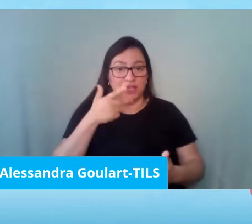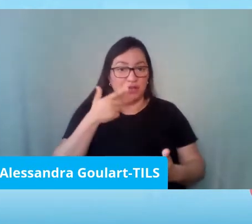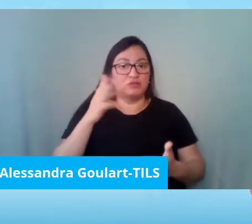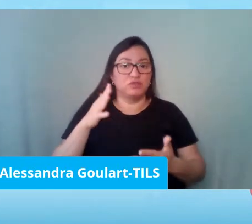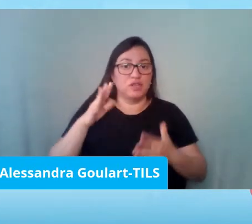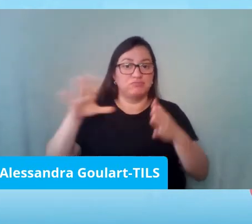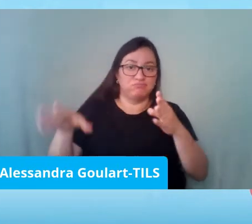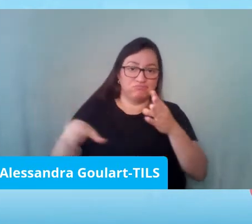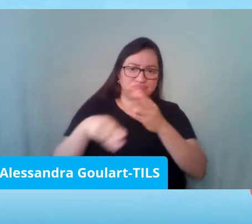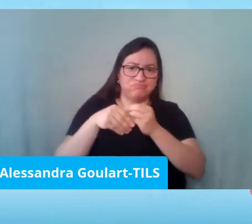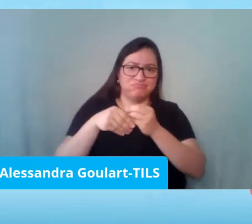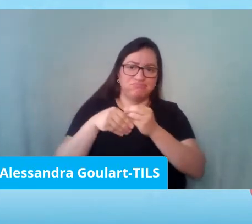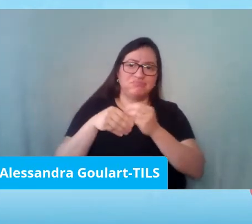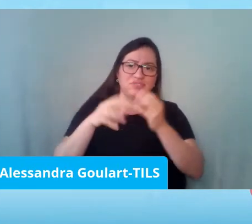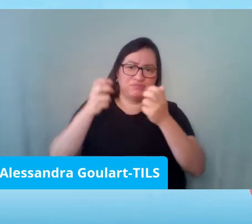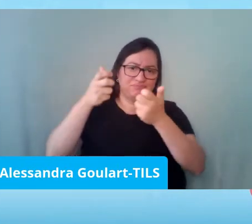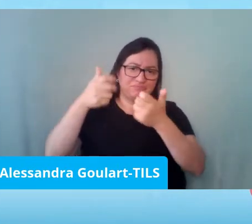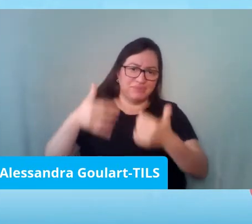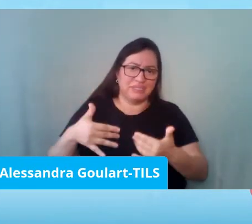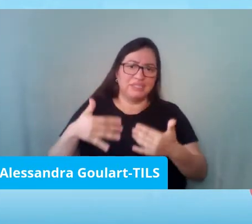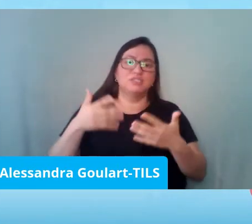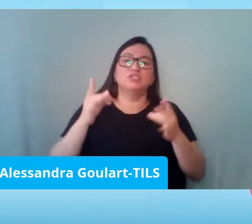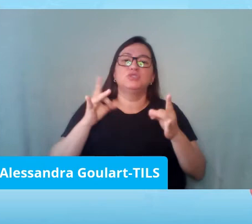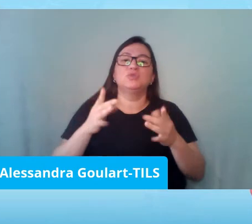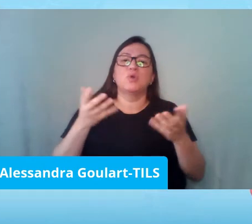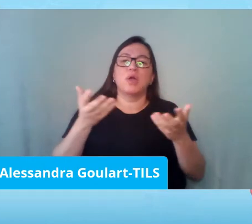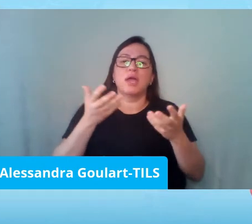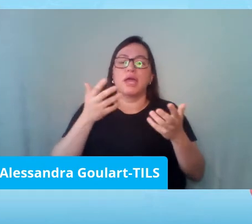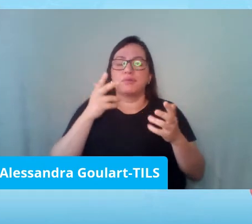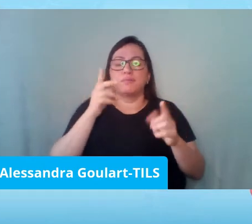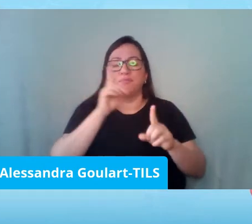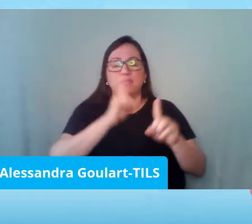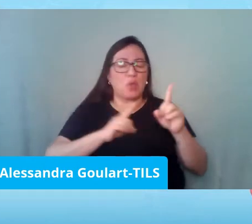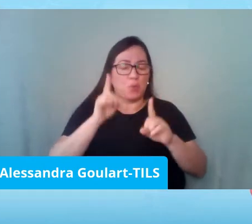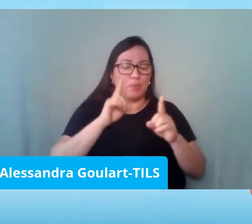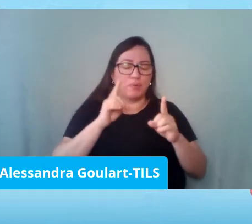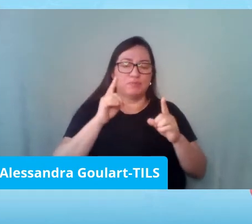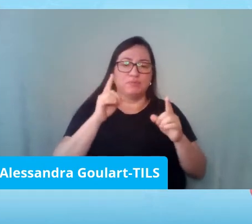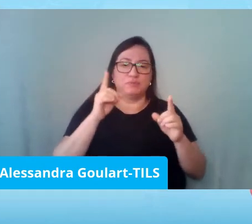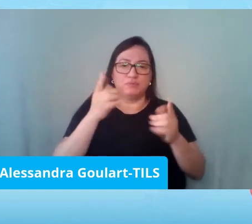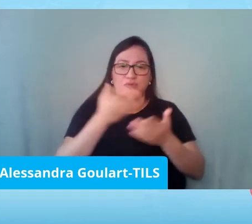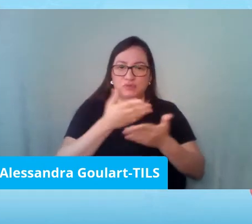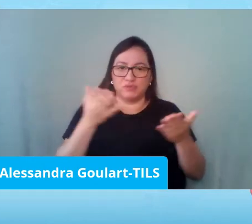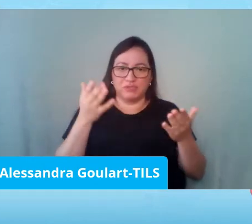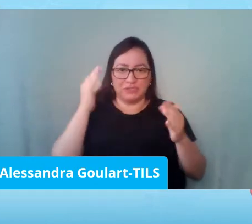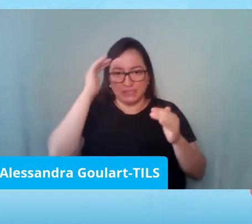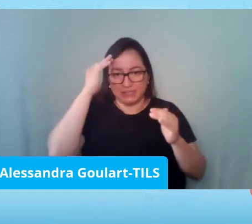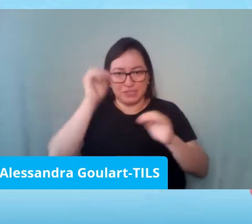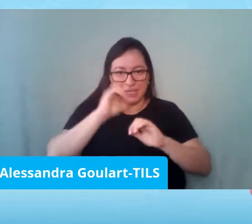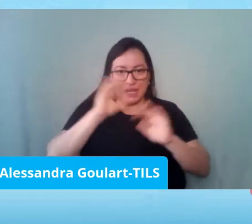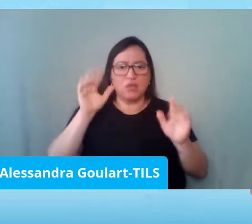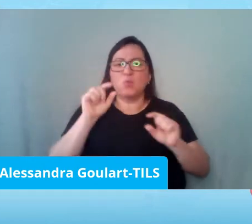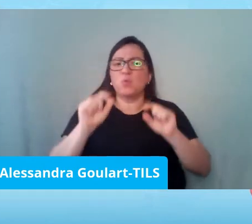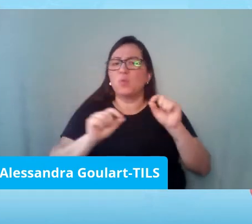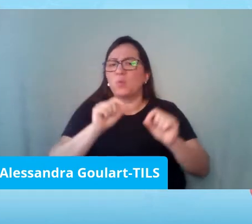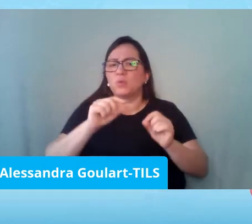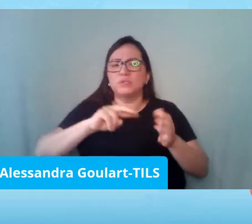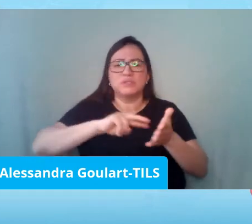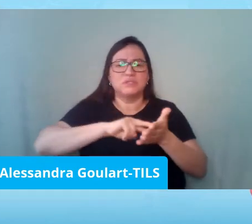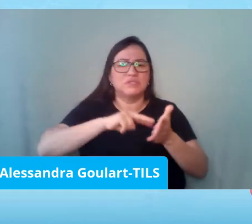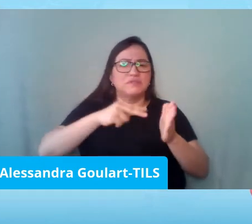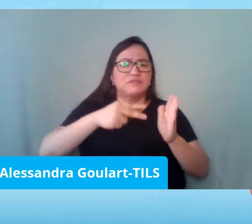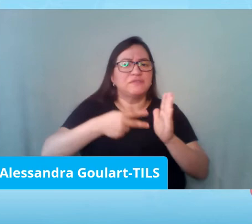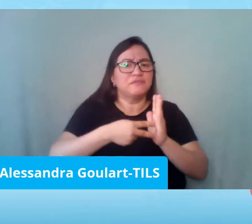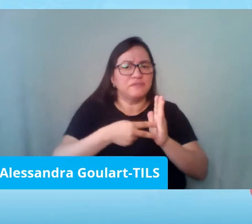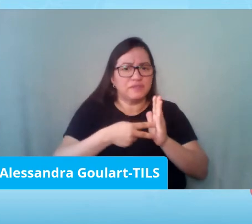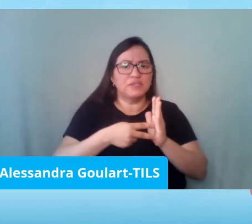gente queria só começar alinhando, assim, né, um consenso do que é a transmissão vertical, porque a gente que